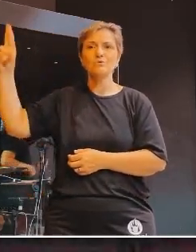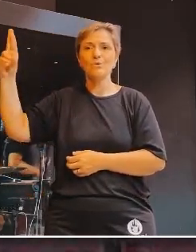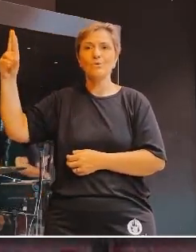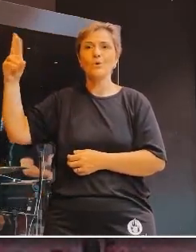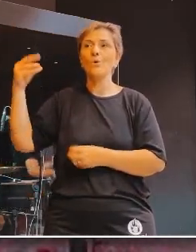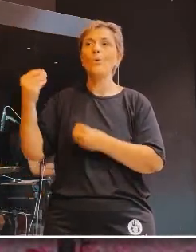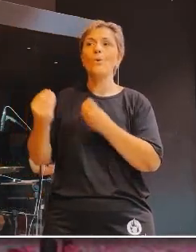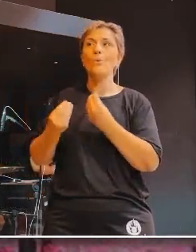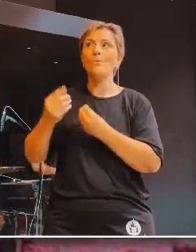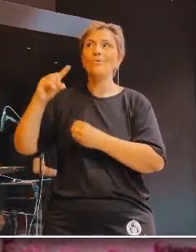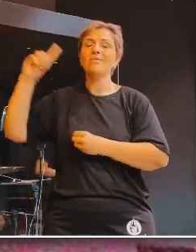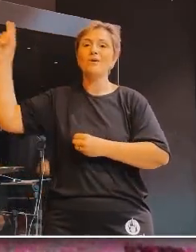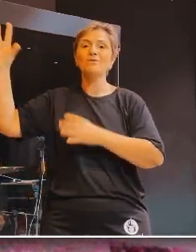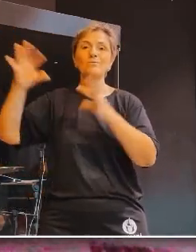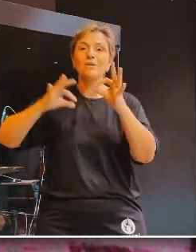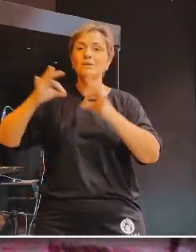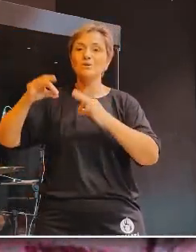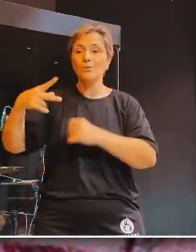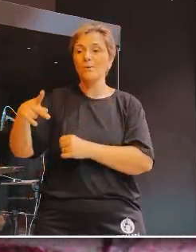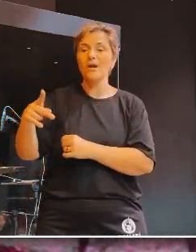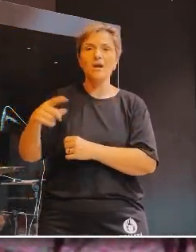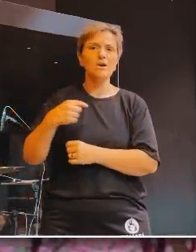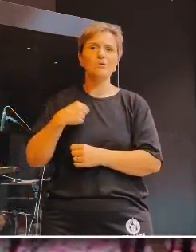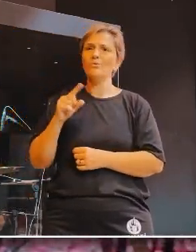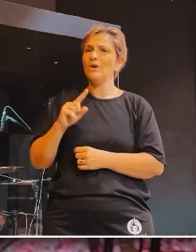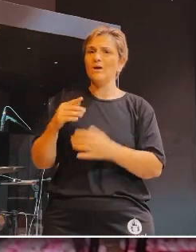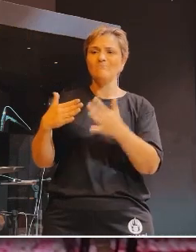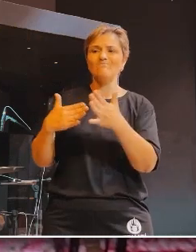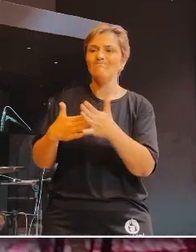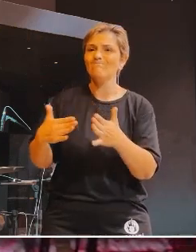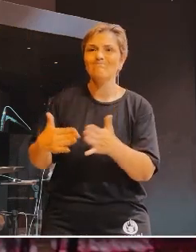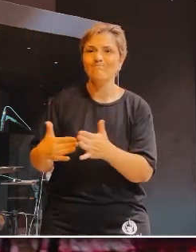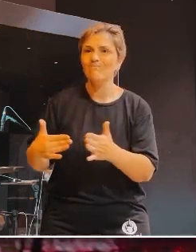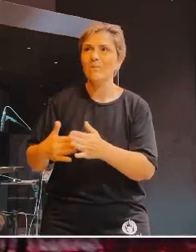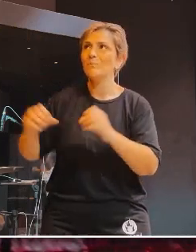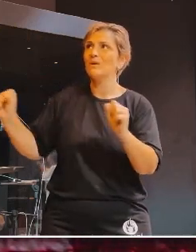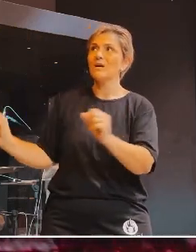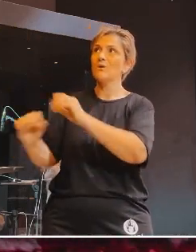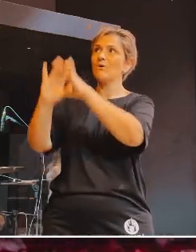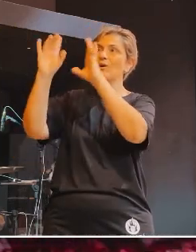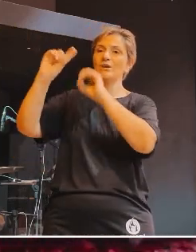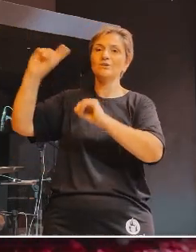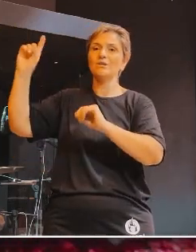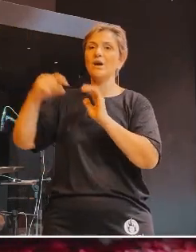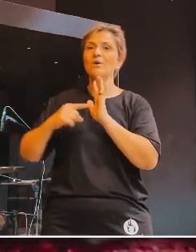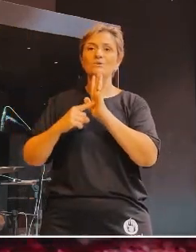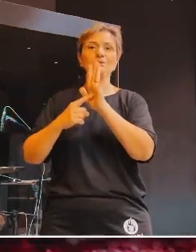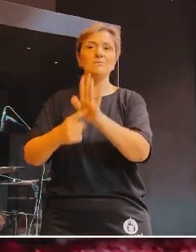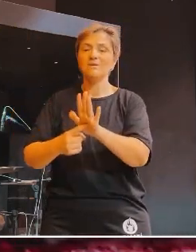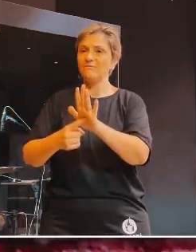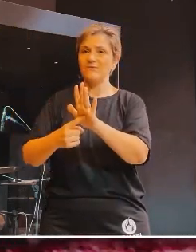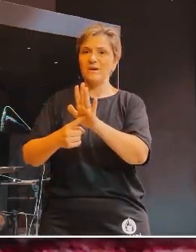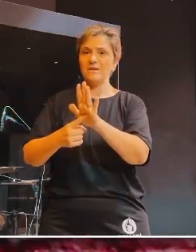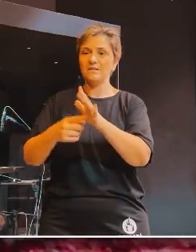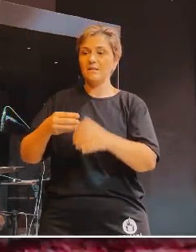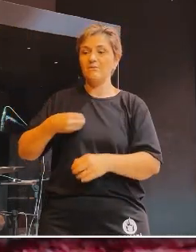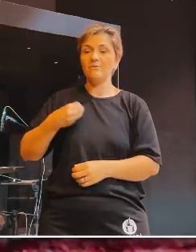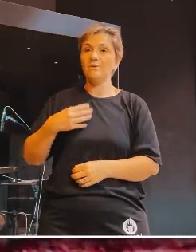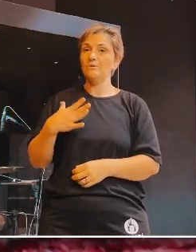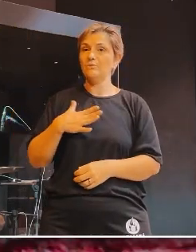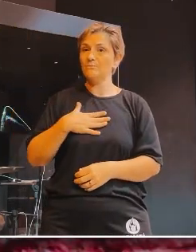para eles. Eu não quero ser empecilho para que a glória de Deus se manifeste na vida dos meus